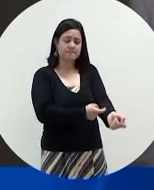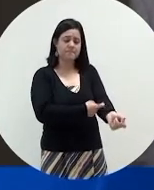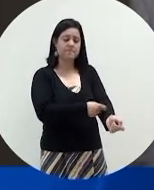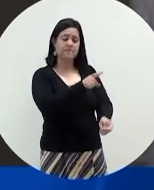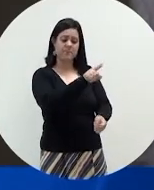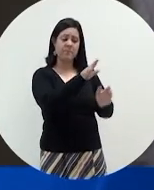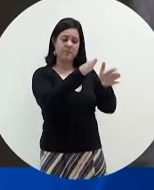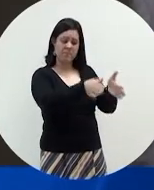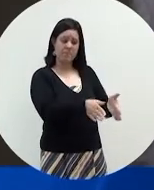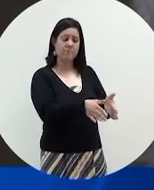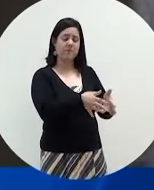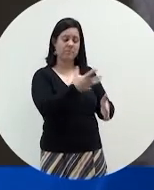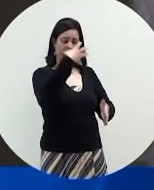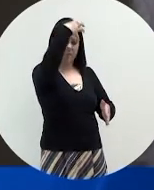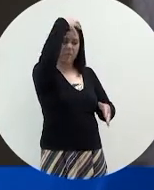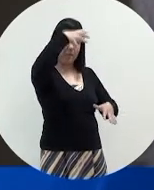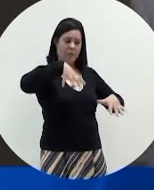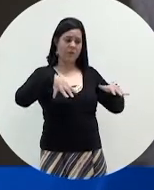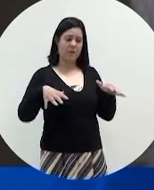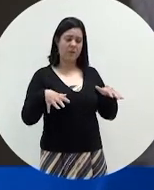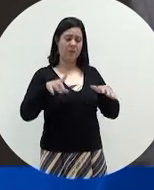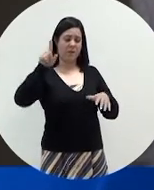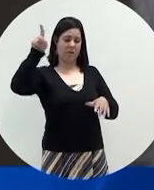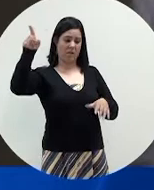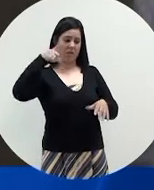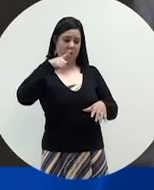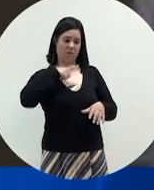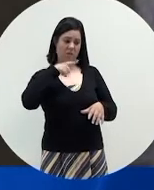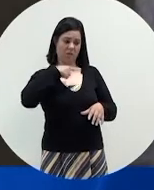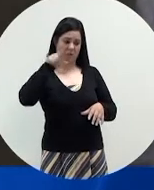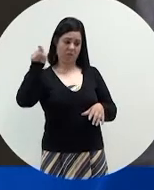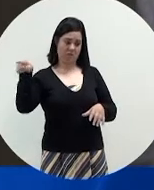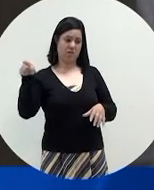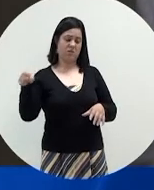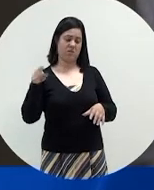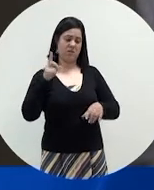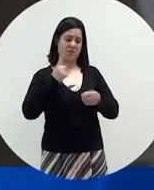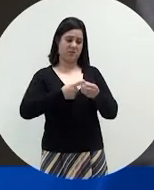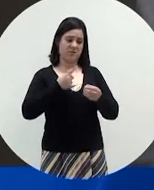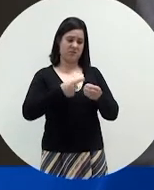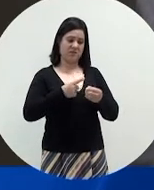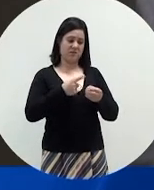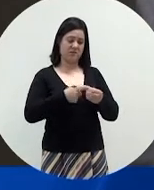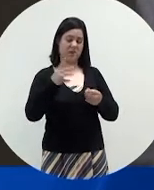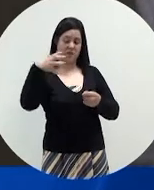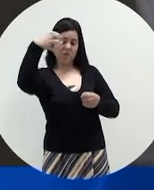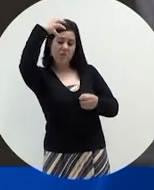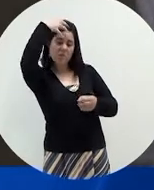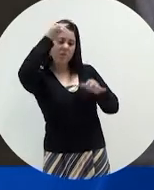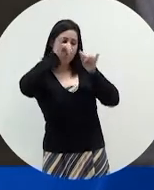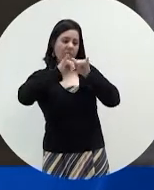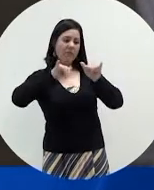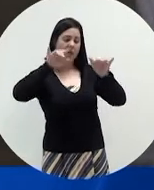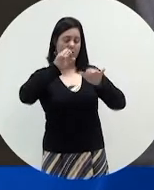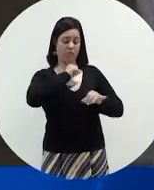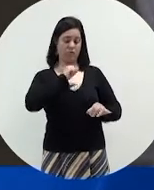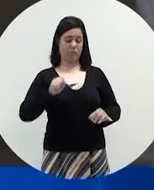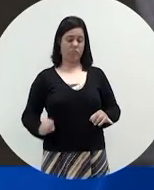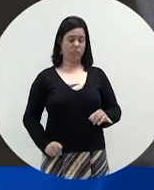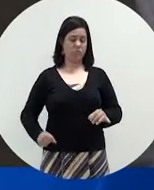muito irados, Ele os ameaça e os assusta com o seu